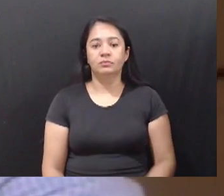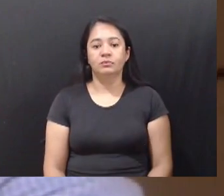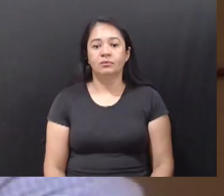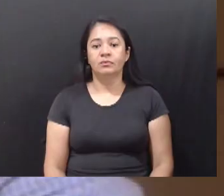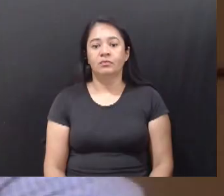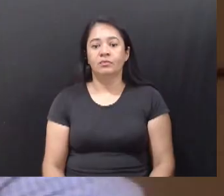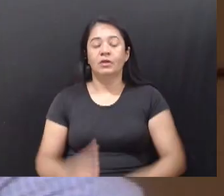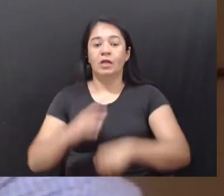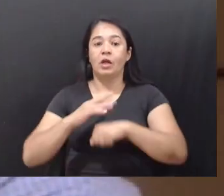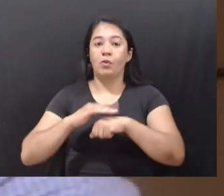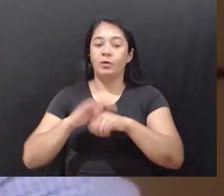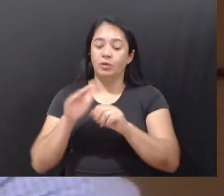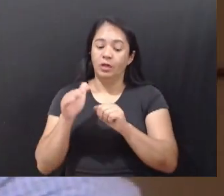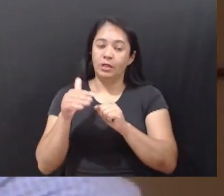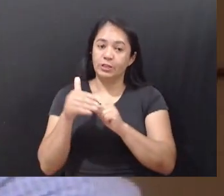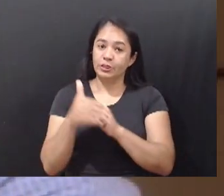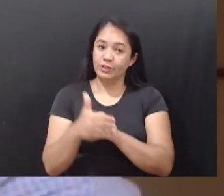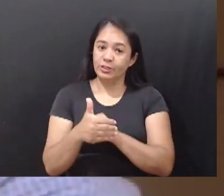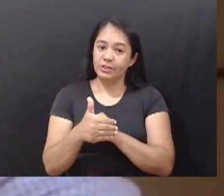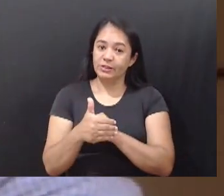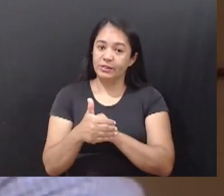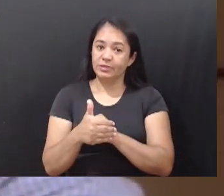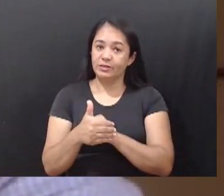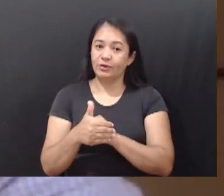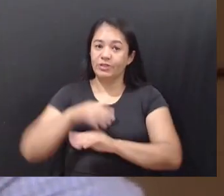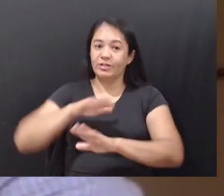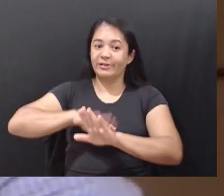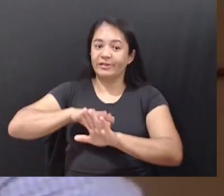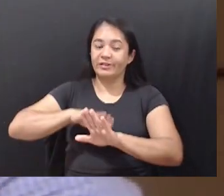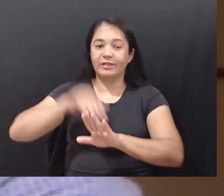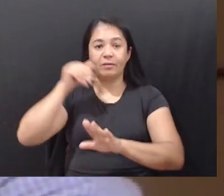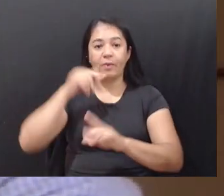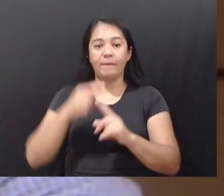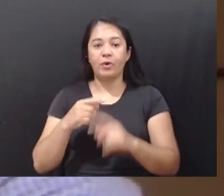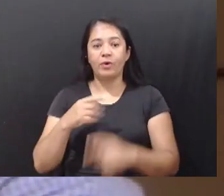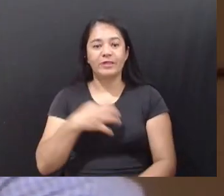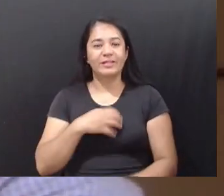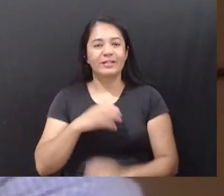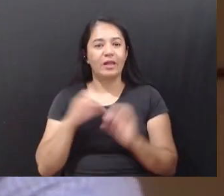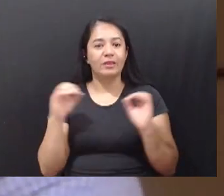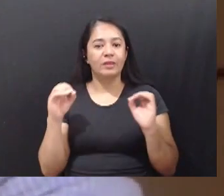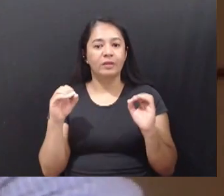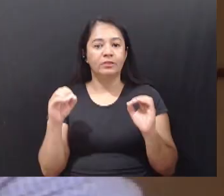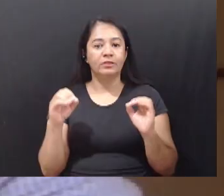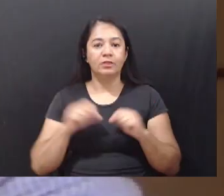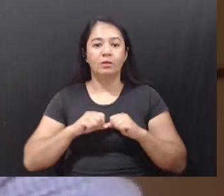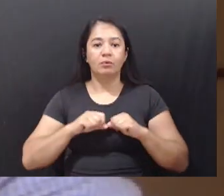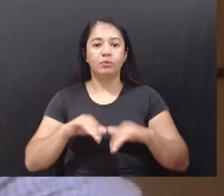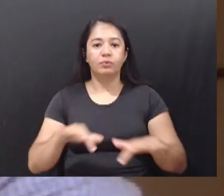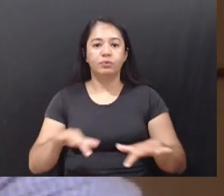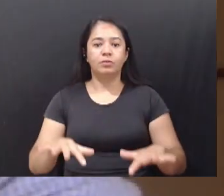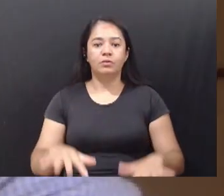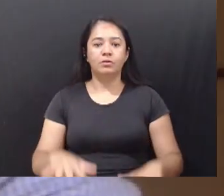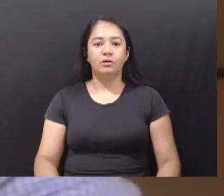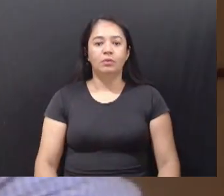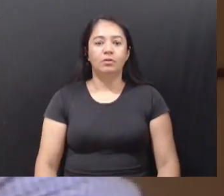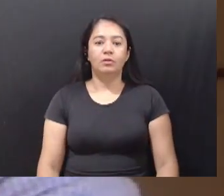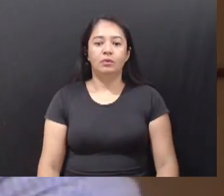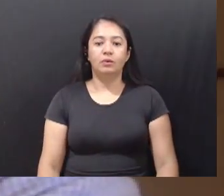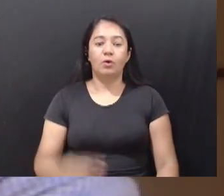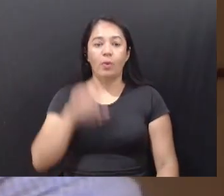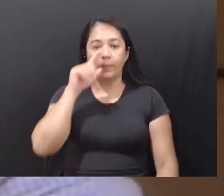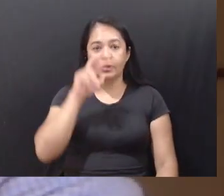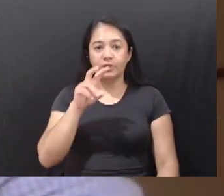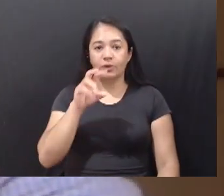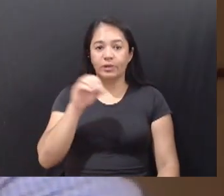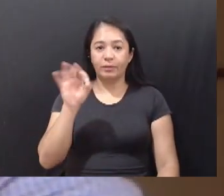falei anteriormente, normalmente é uma doença que se esconde atrás das mulheres, porque as mulheres não desenvolvem sintomas e elas acabam